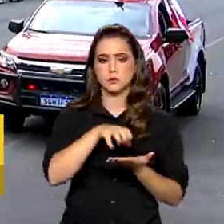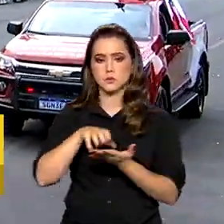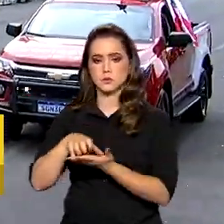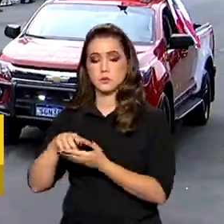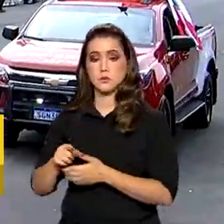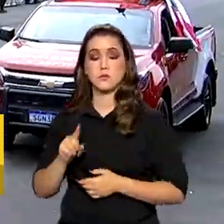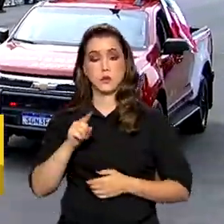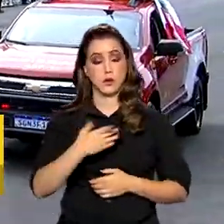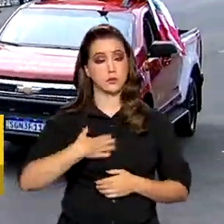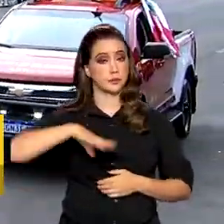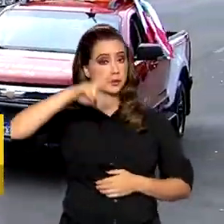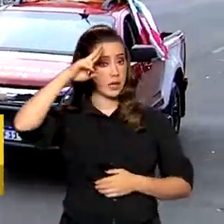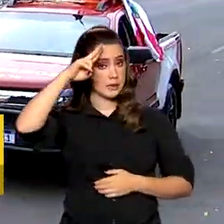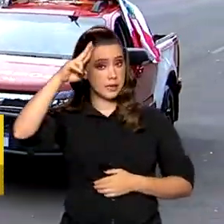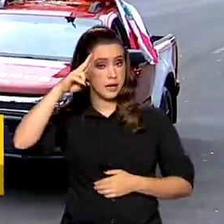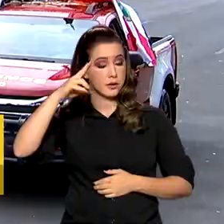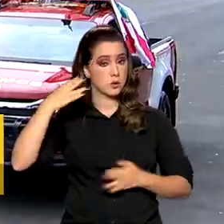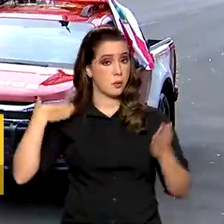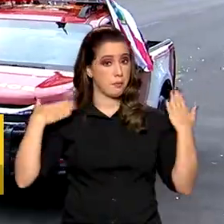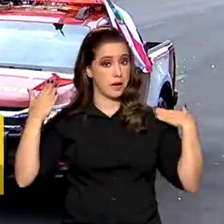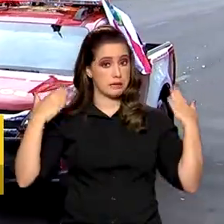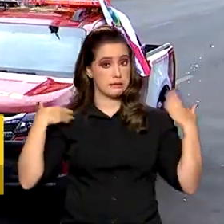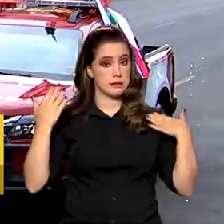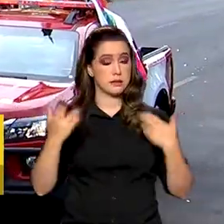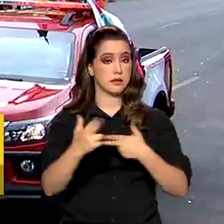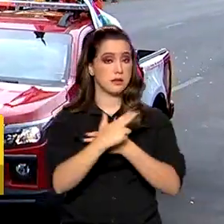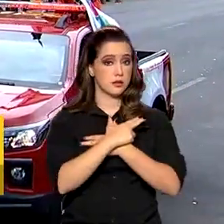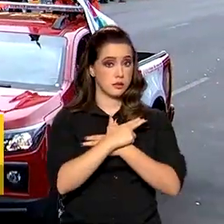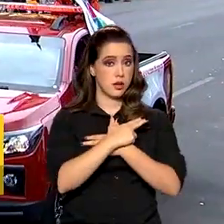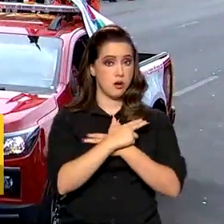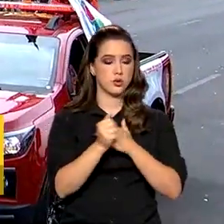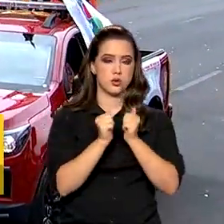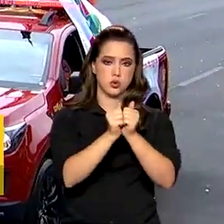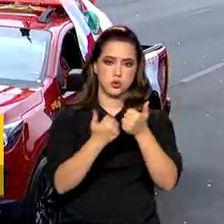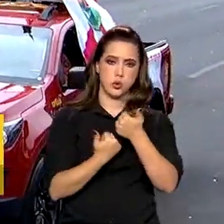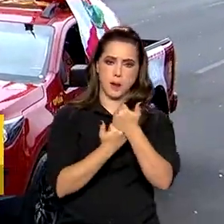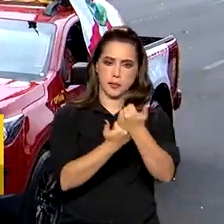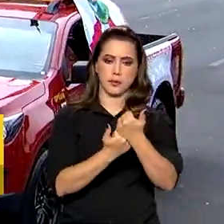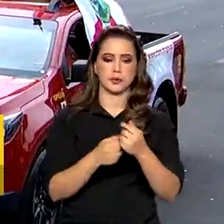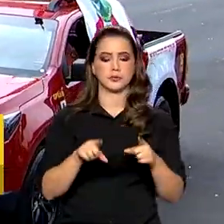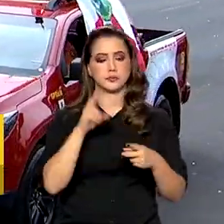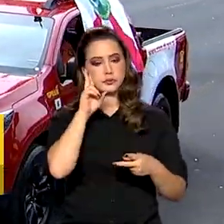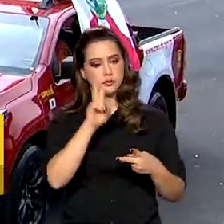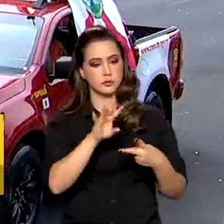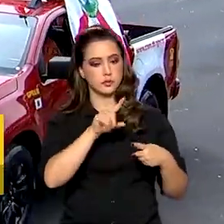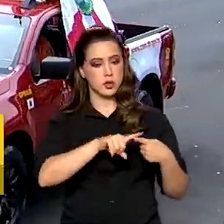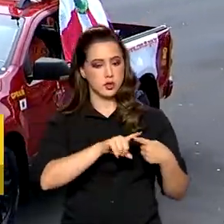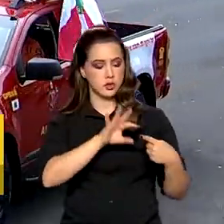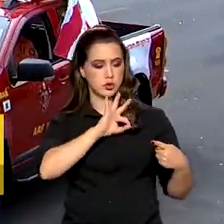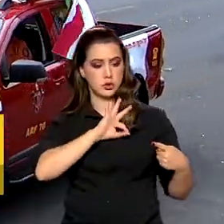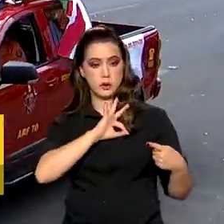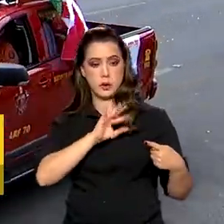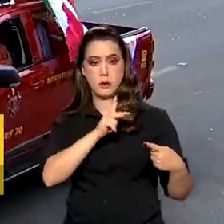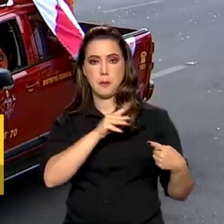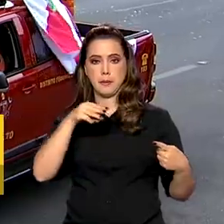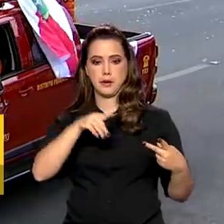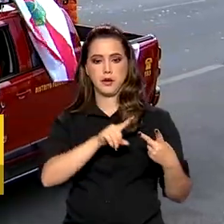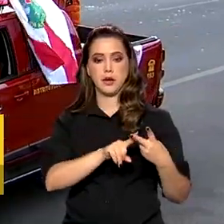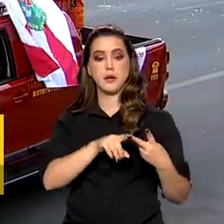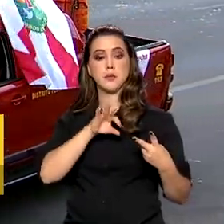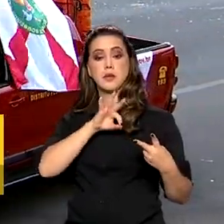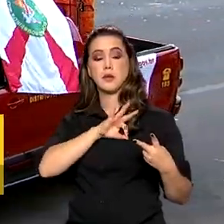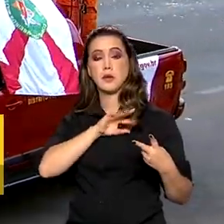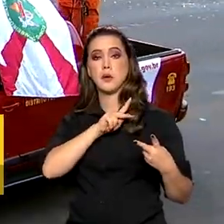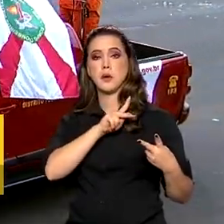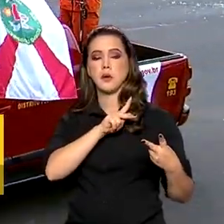e Aeronáutica. E também forças auxiliares. Que a gente vê ali, Polícia Rodoviária Federal, Polícia Militar e Corpo de Bombeiros.